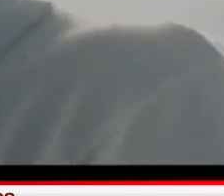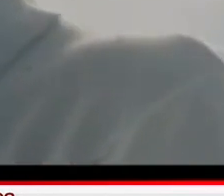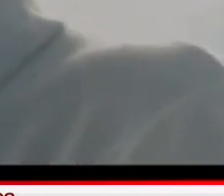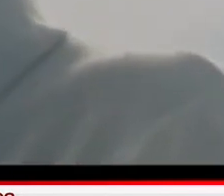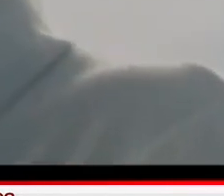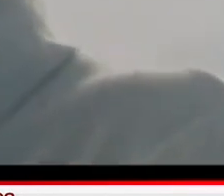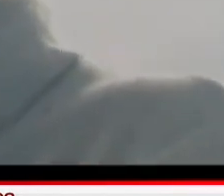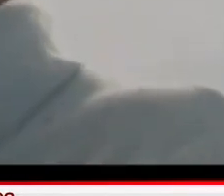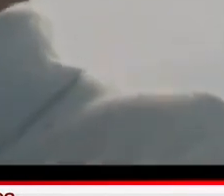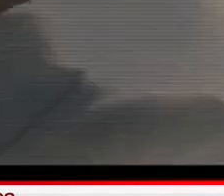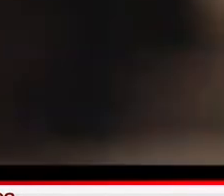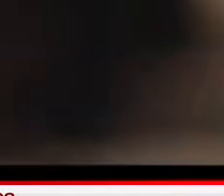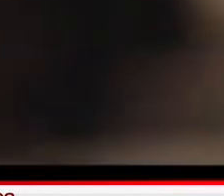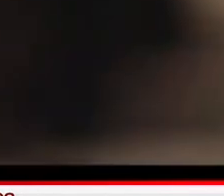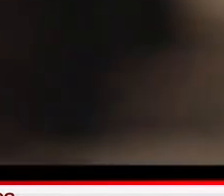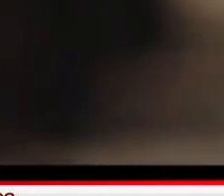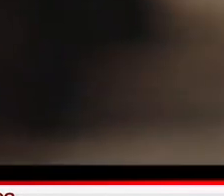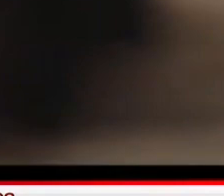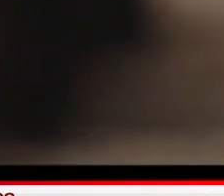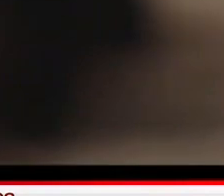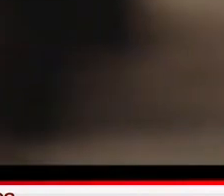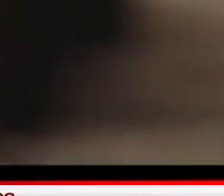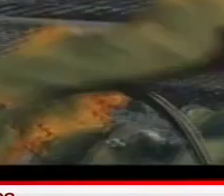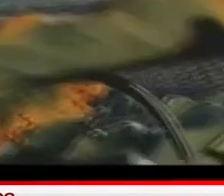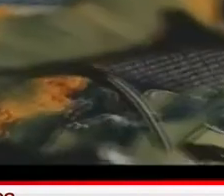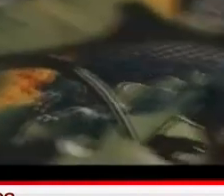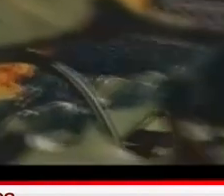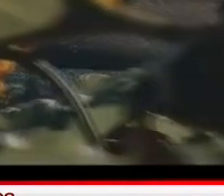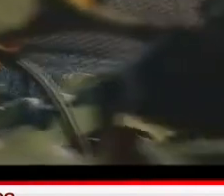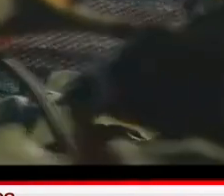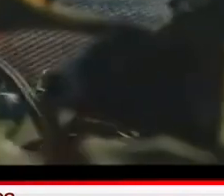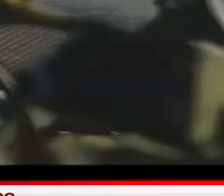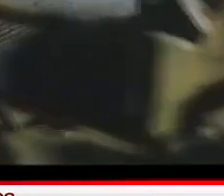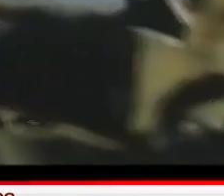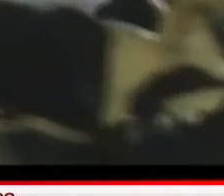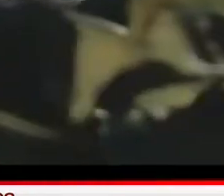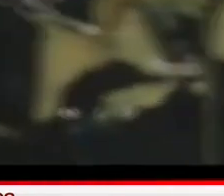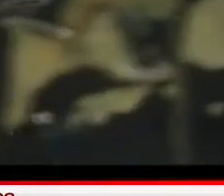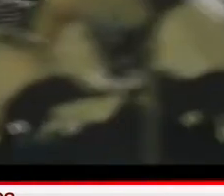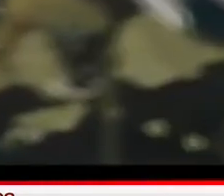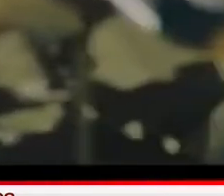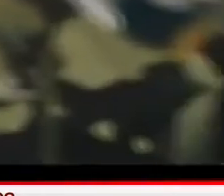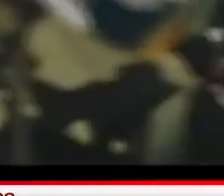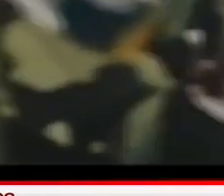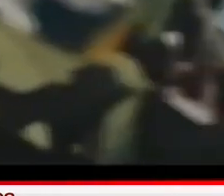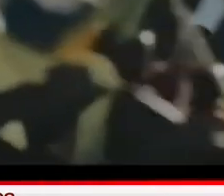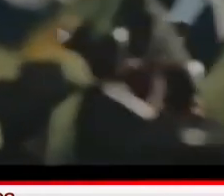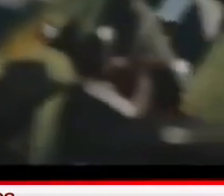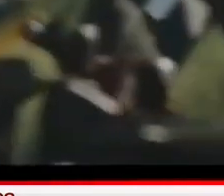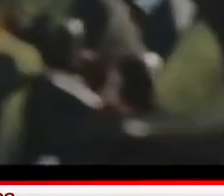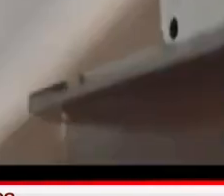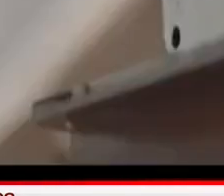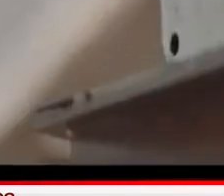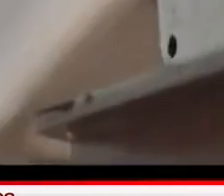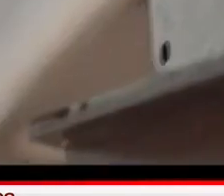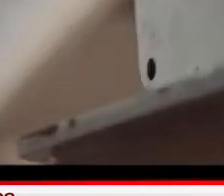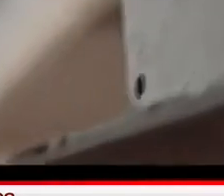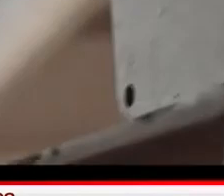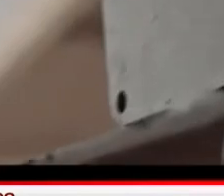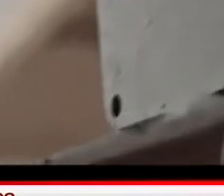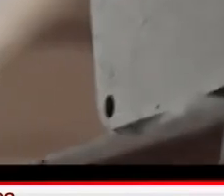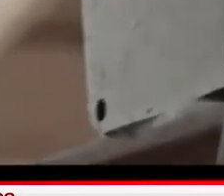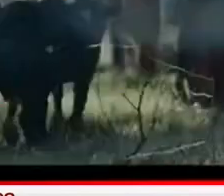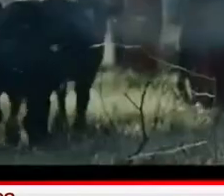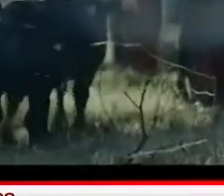de uma vez por todas a sustentabilidade nas estruturas produtivas mostrando como é possível produzir mais